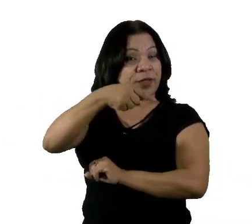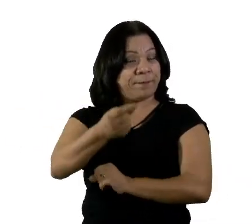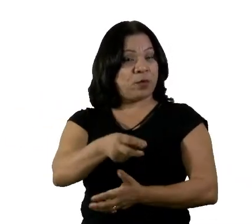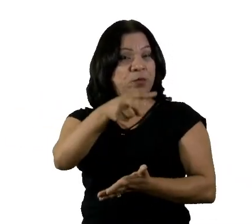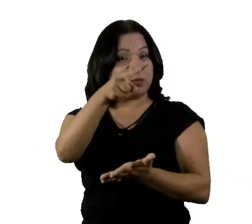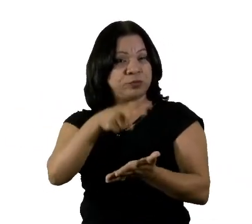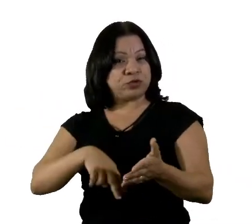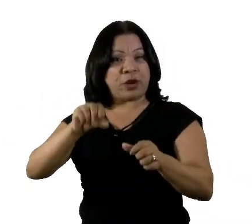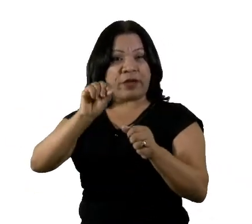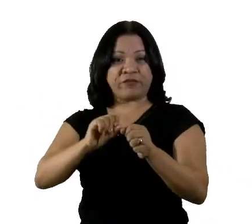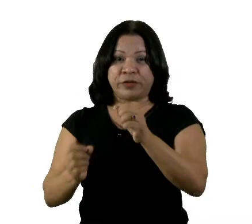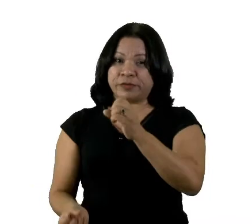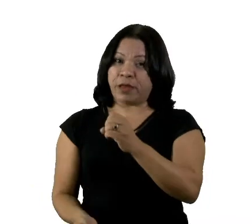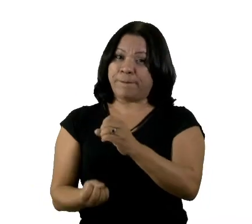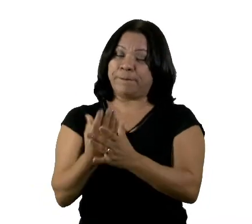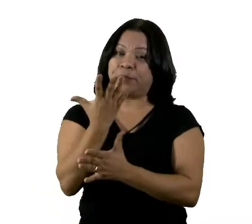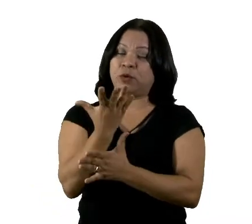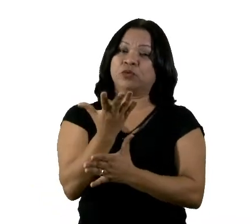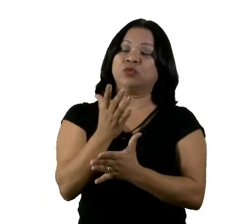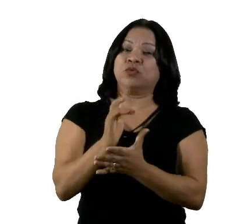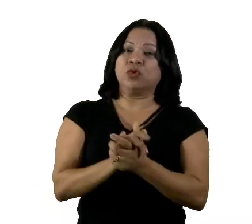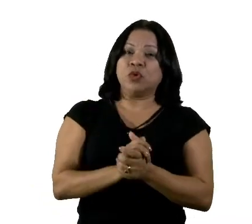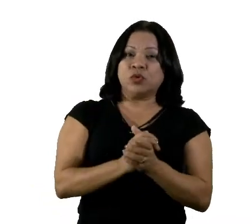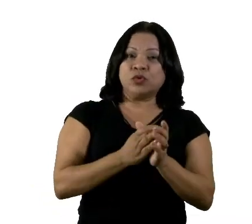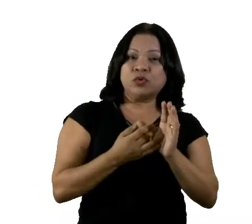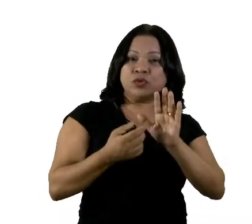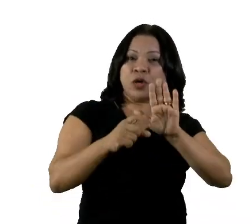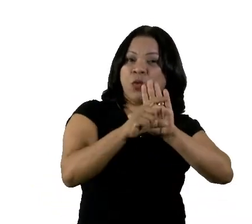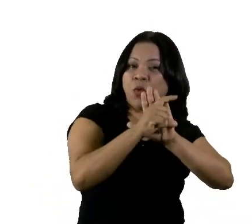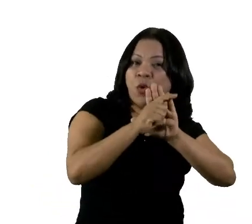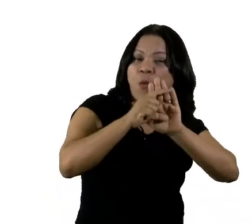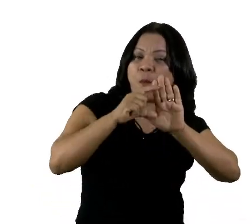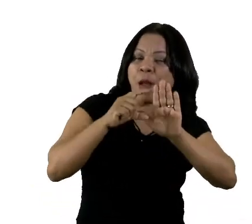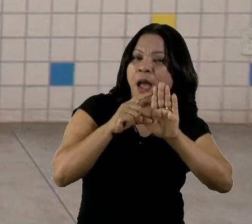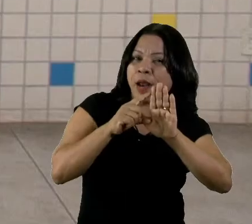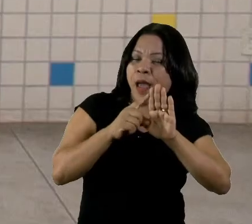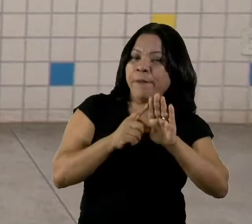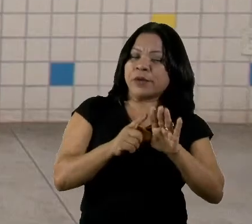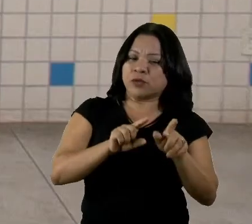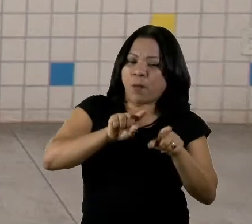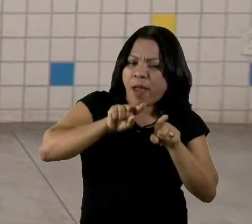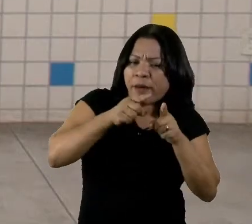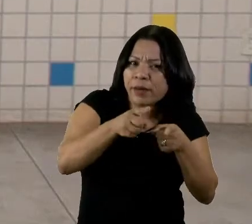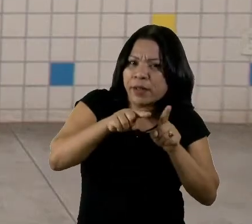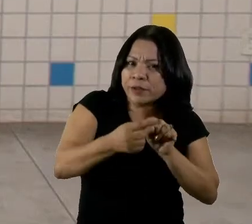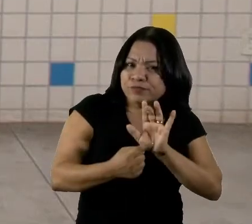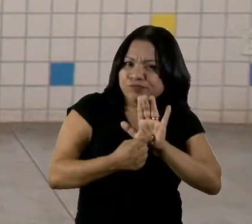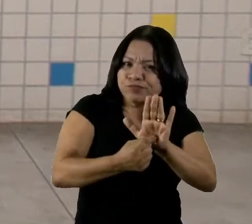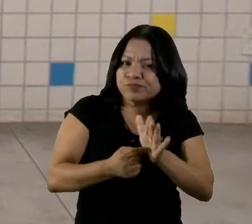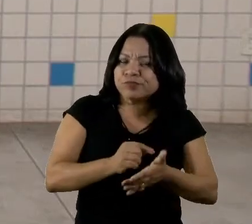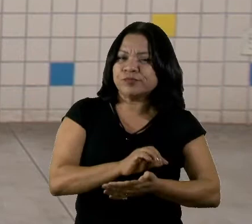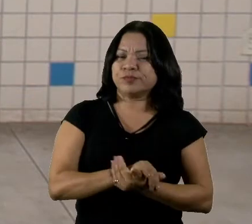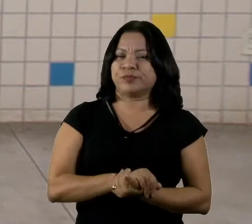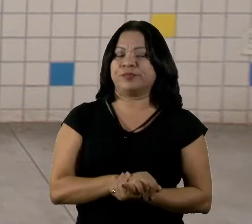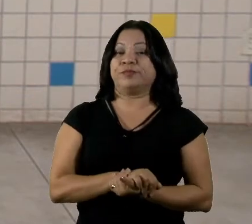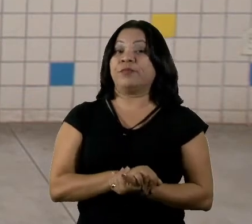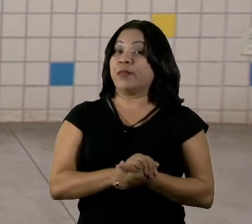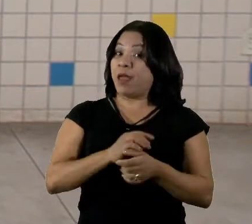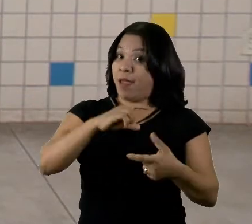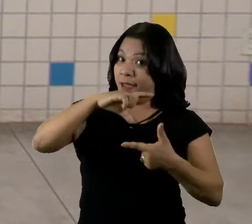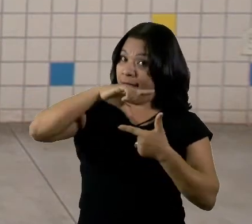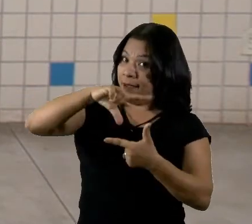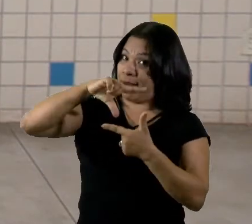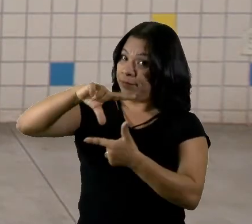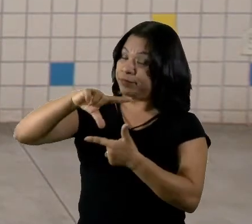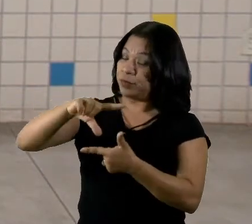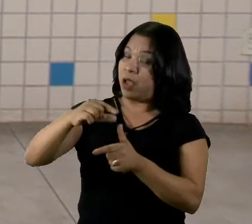realize a produção de um parágrafo opinativo sobre a crítica apresentada. Eu falei que a charge apresenta crítica,